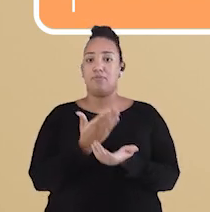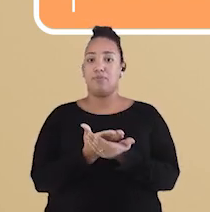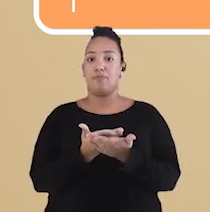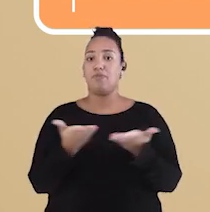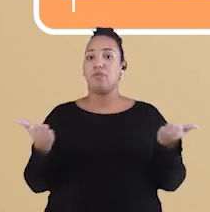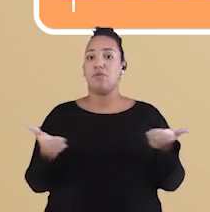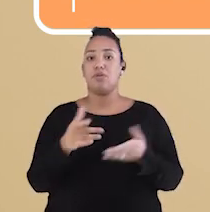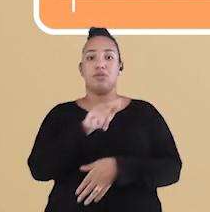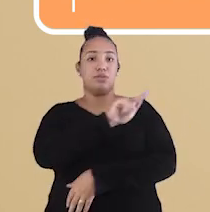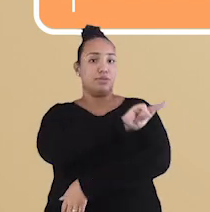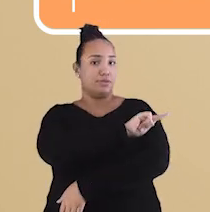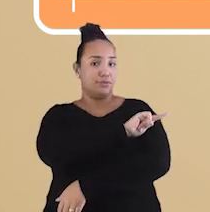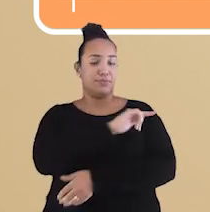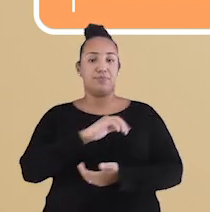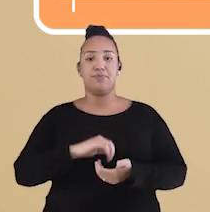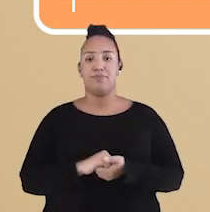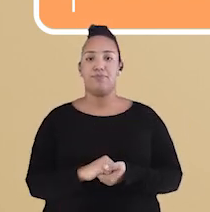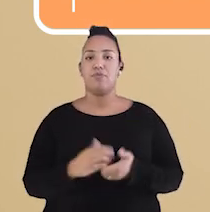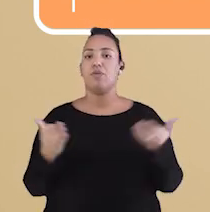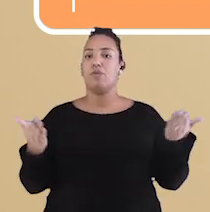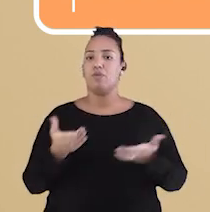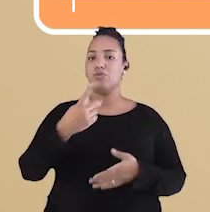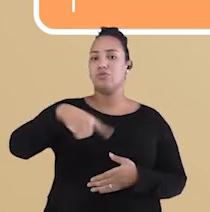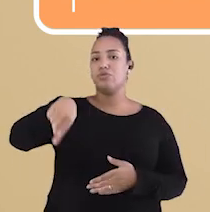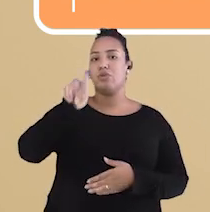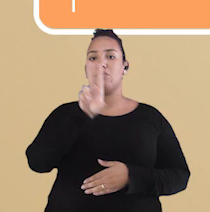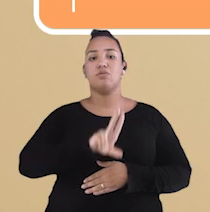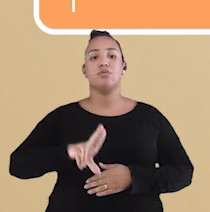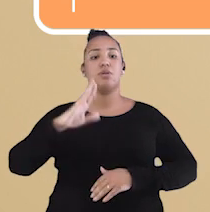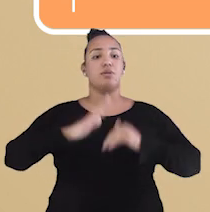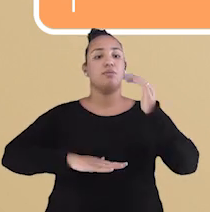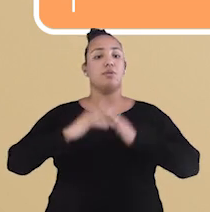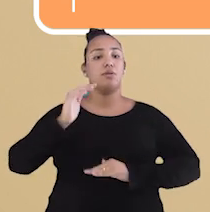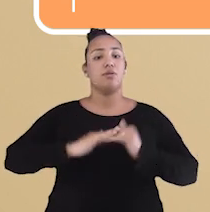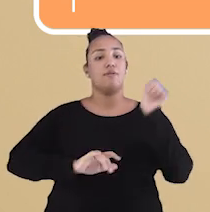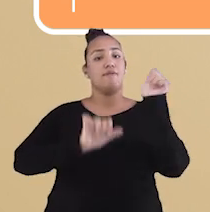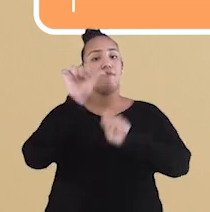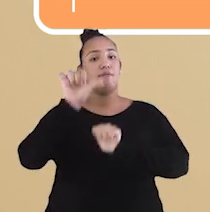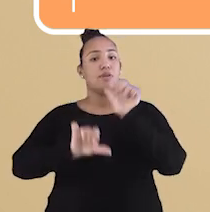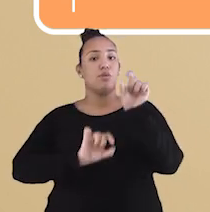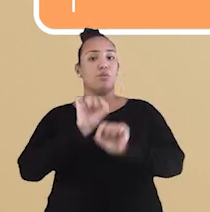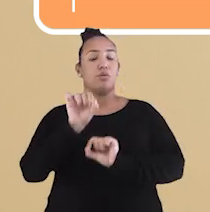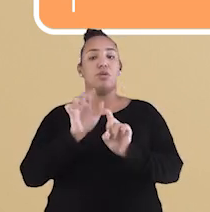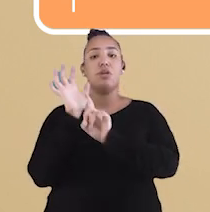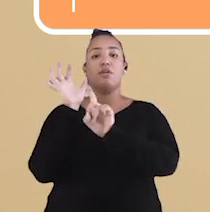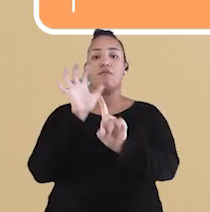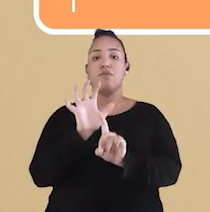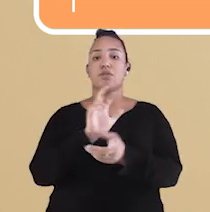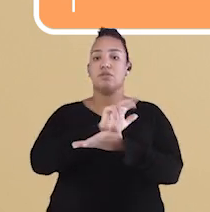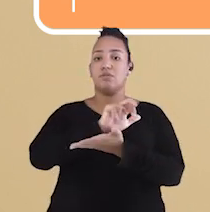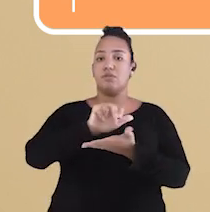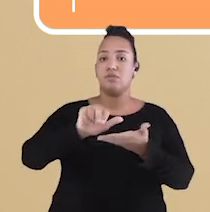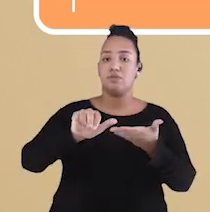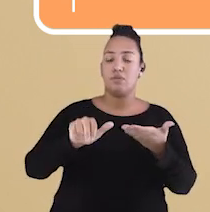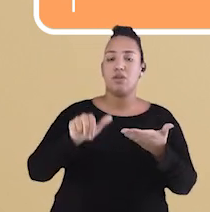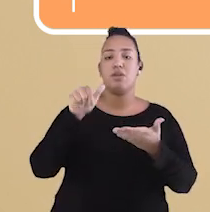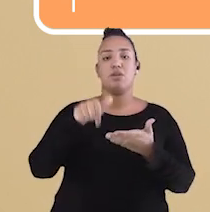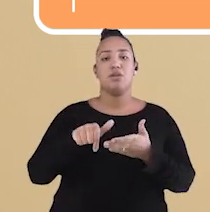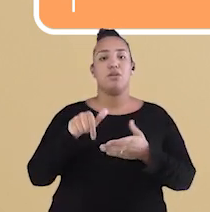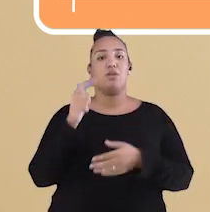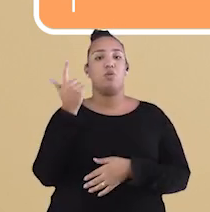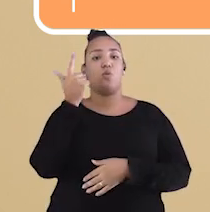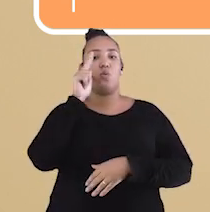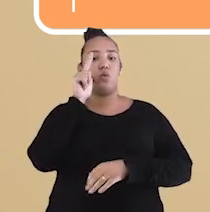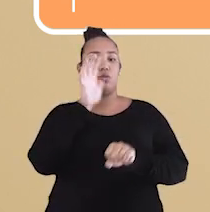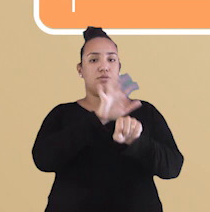anos finais. Hoje, vamos trabalhar com habilidades que analisam os diferentes impactos da conquista europeia da América